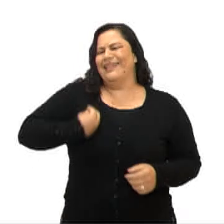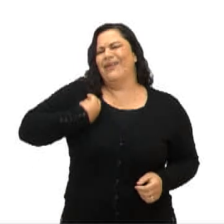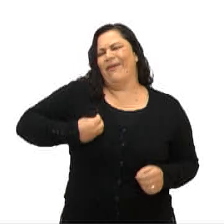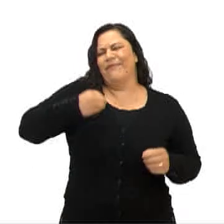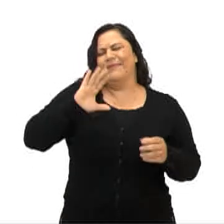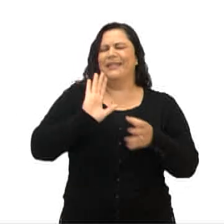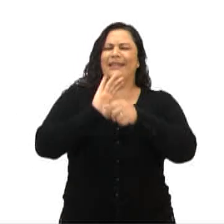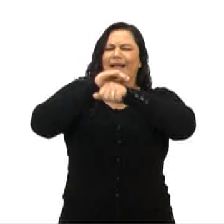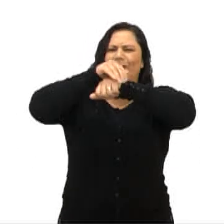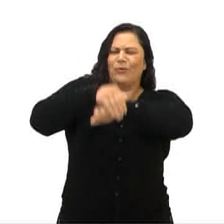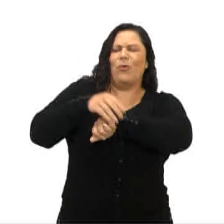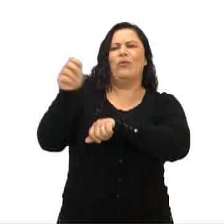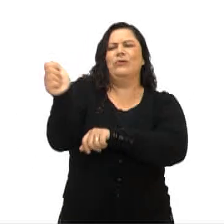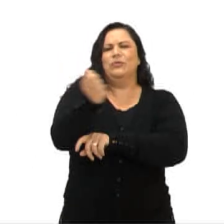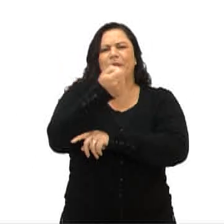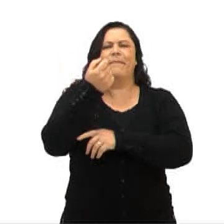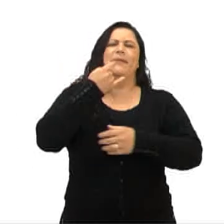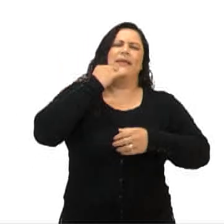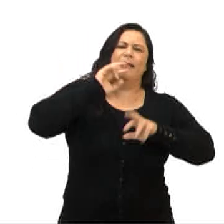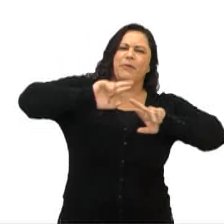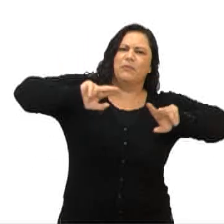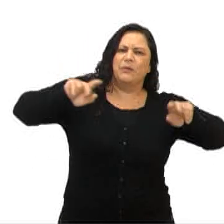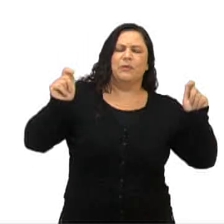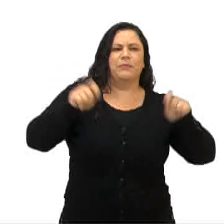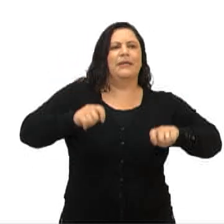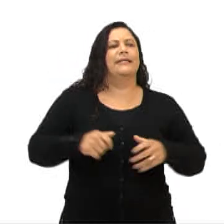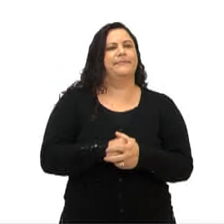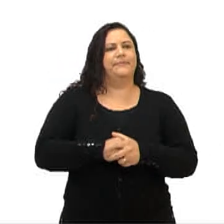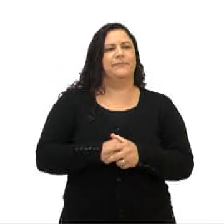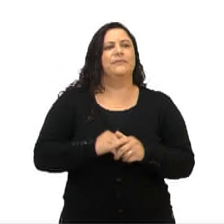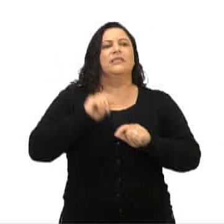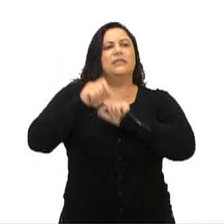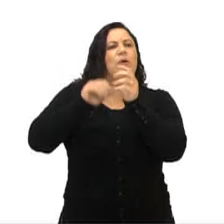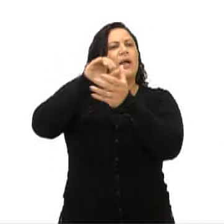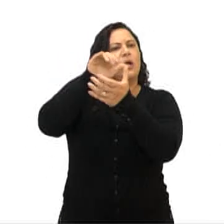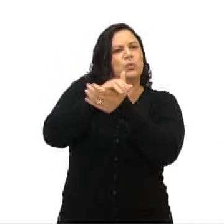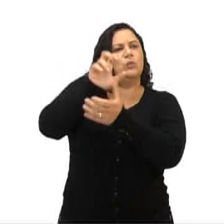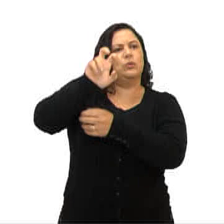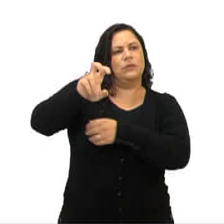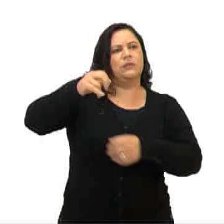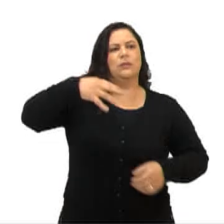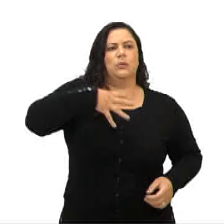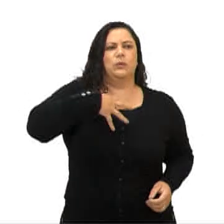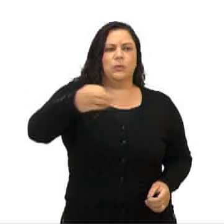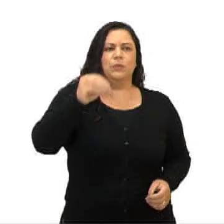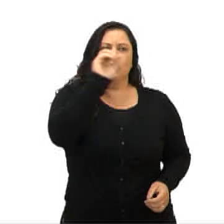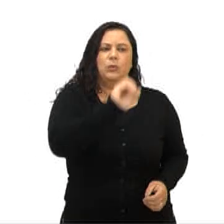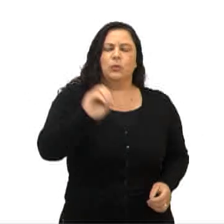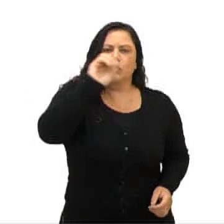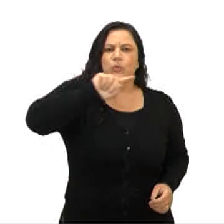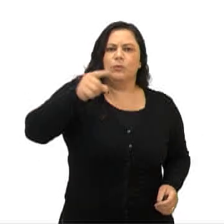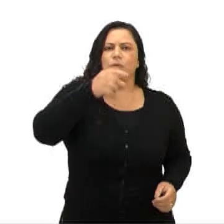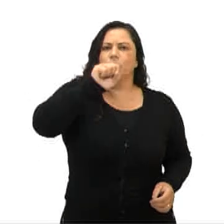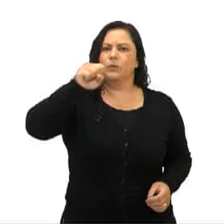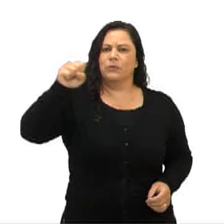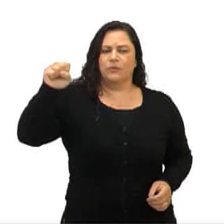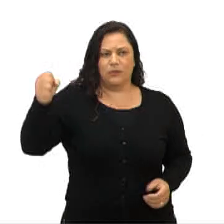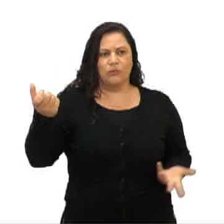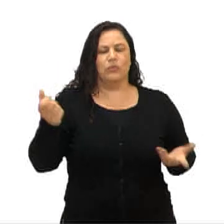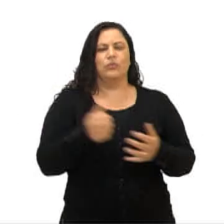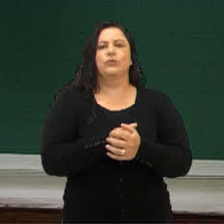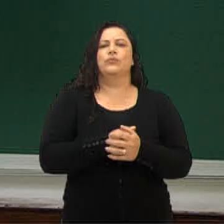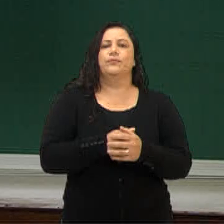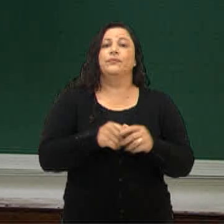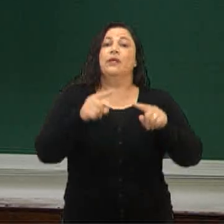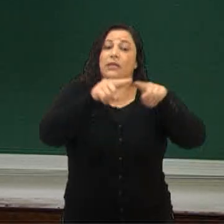pós-impressionismo. Casou-se e teve 5 filhos. Em outubro de 1888, vai para Arles, onde divide o estúdio com Van Gogh. Ele se